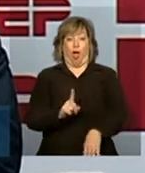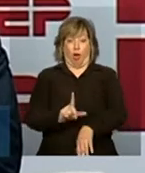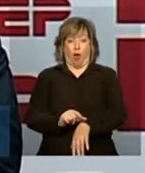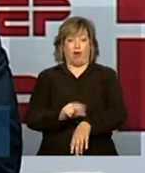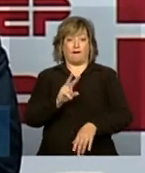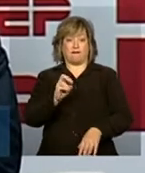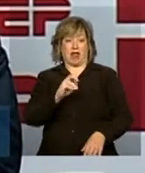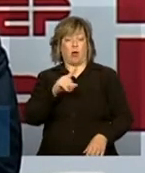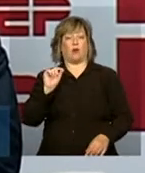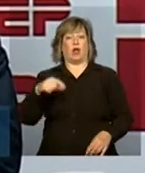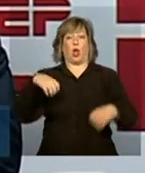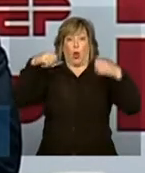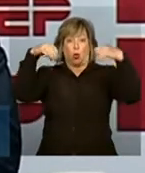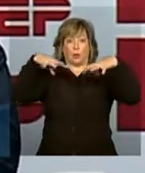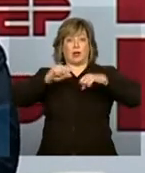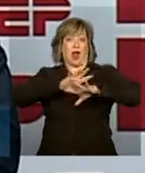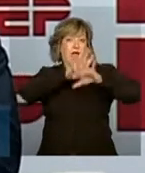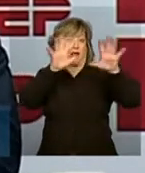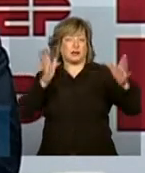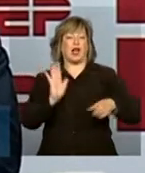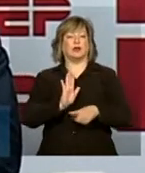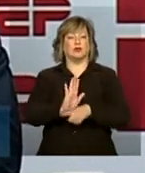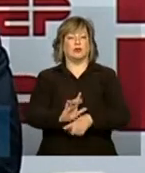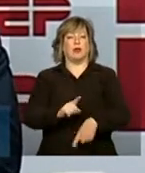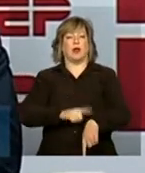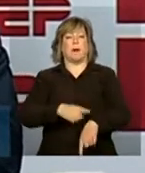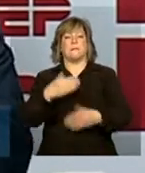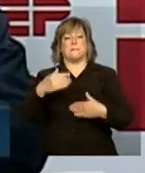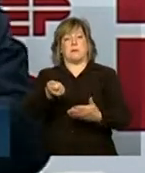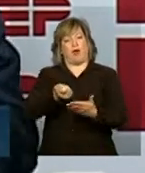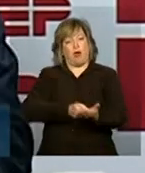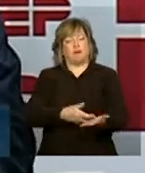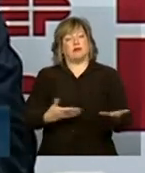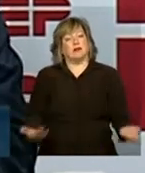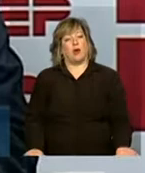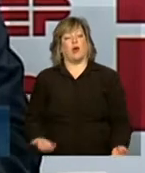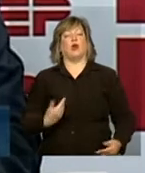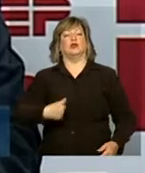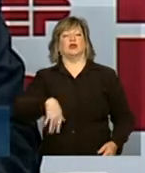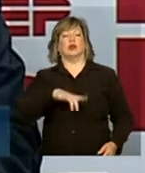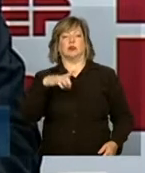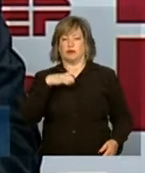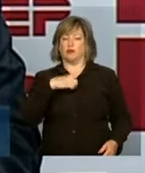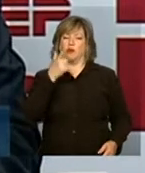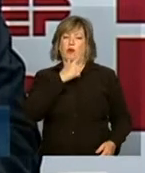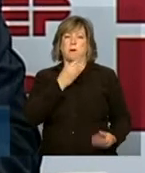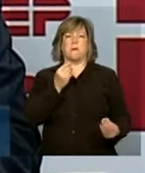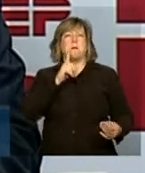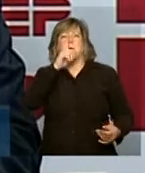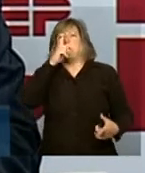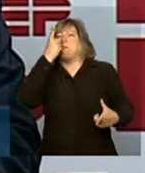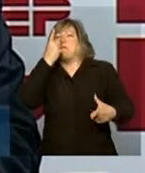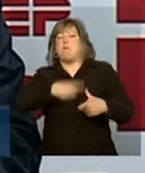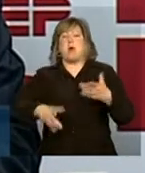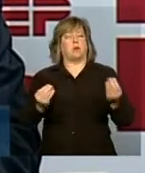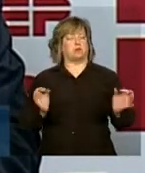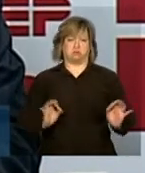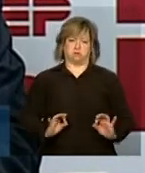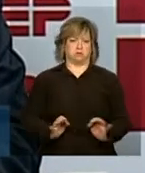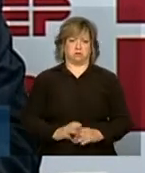a luz ajudou durante o período da prova. Então, nós não tivemos nenhuma contingência